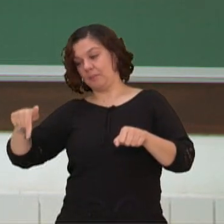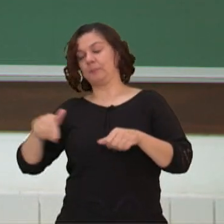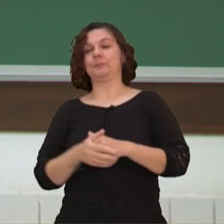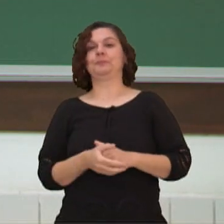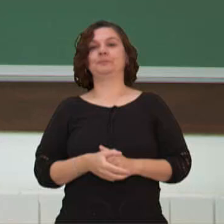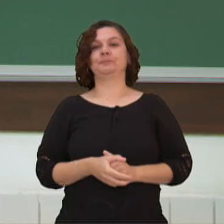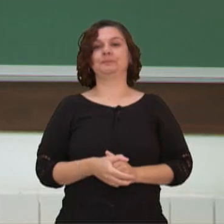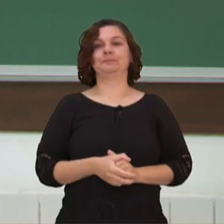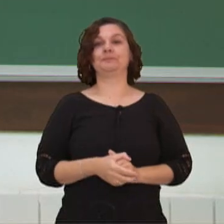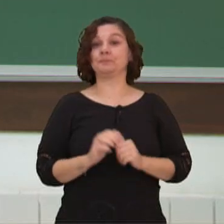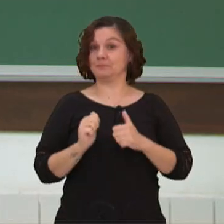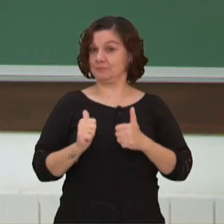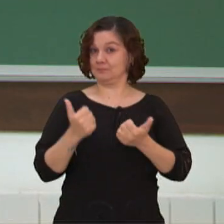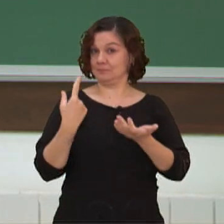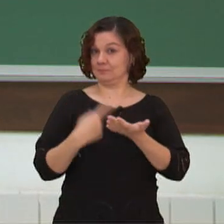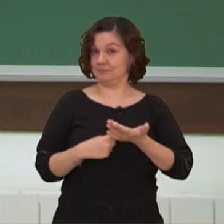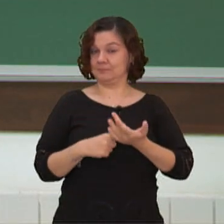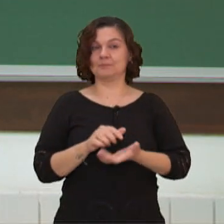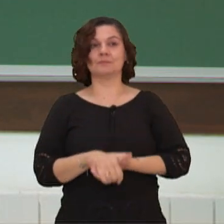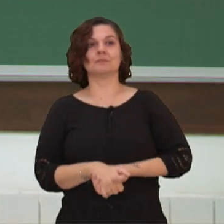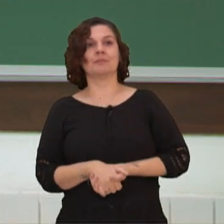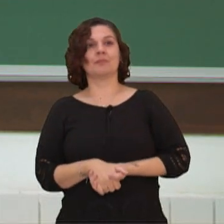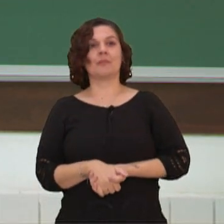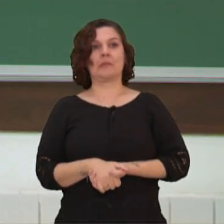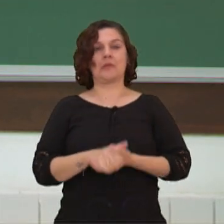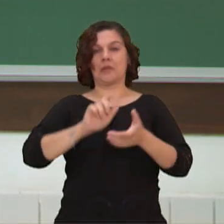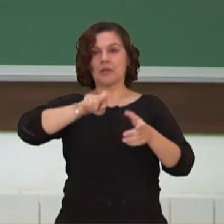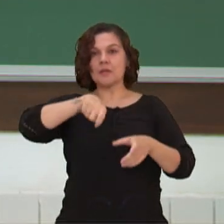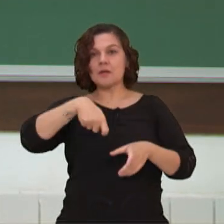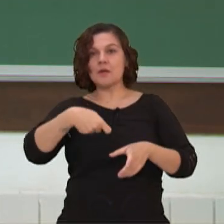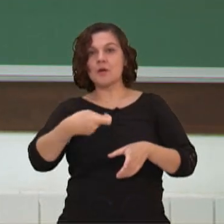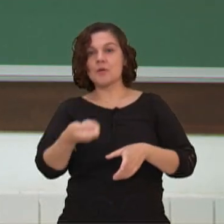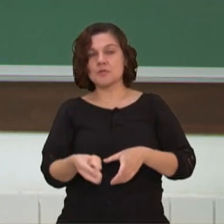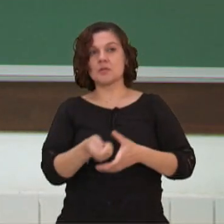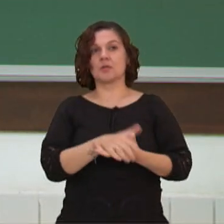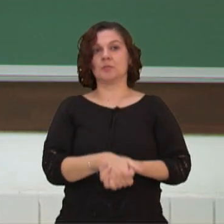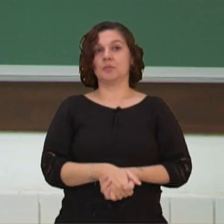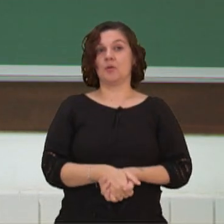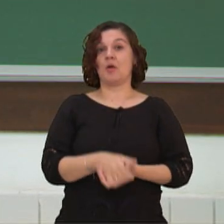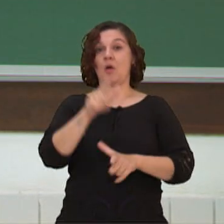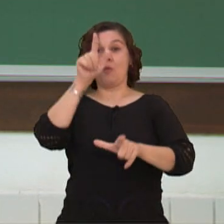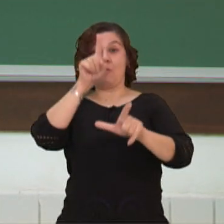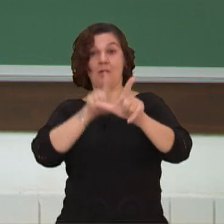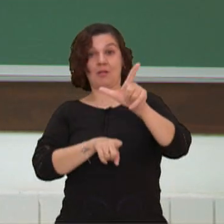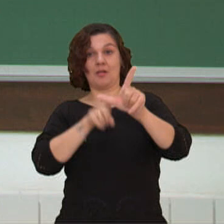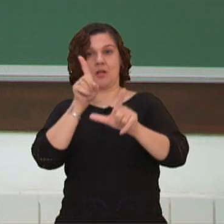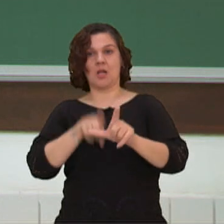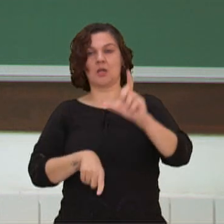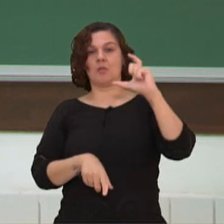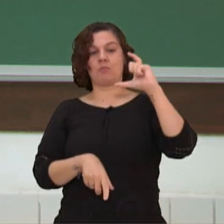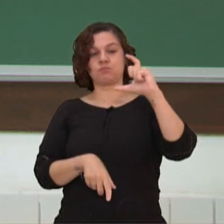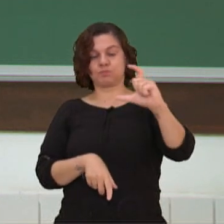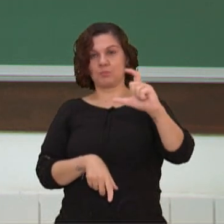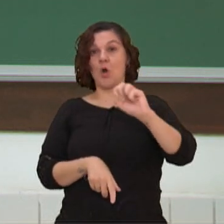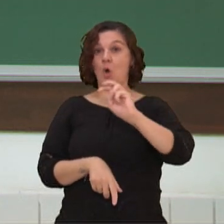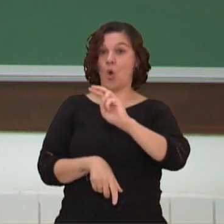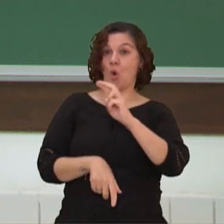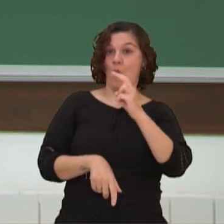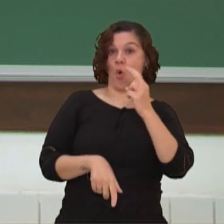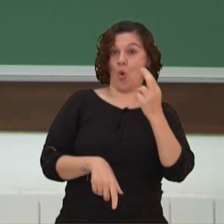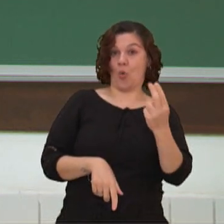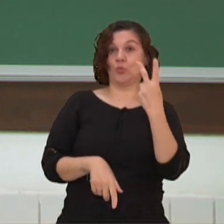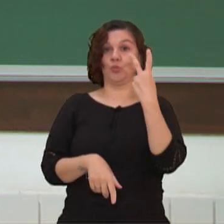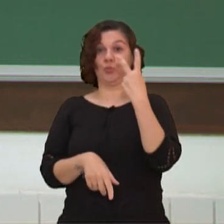Q. Feito? Olá, símbolo atômico. Uma letra maiúscula ou 2 letras,